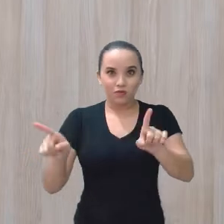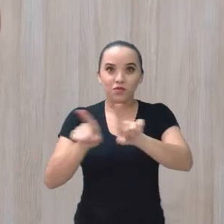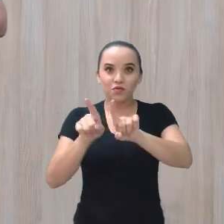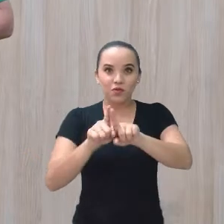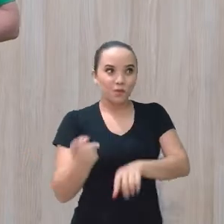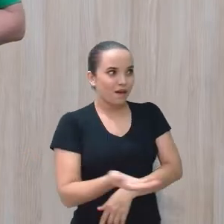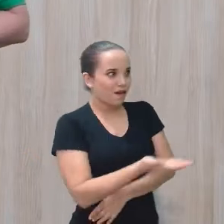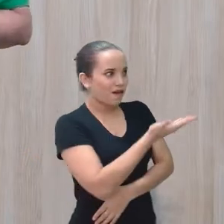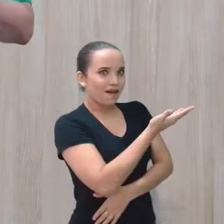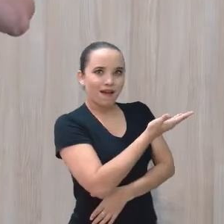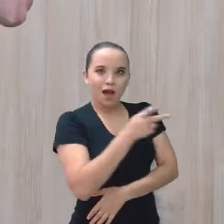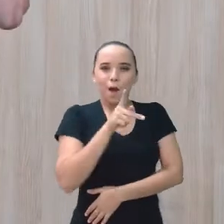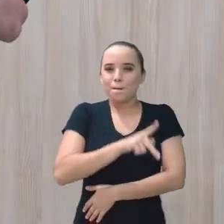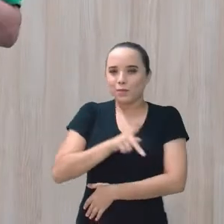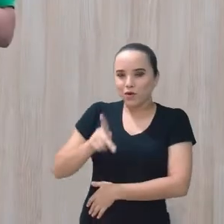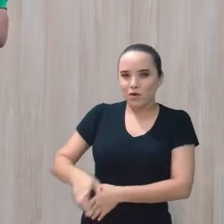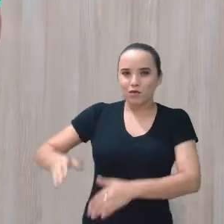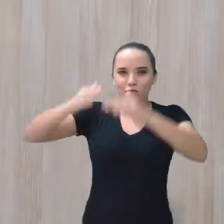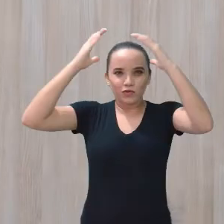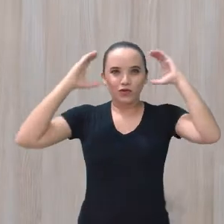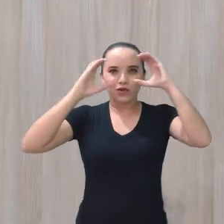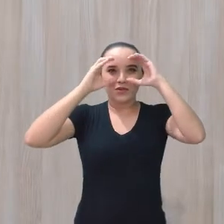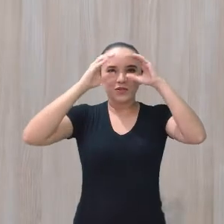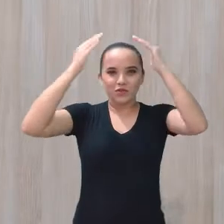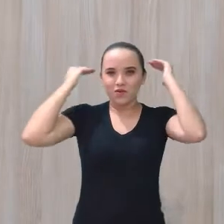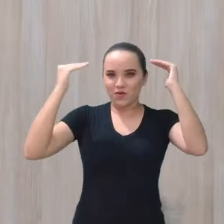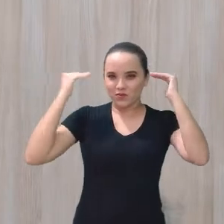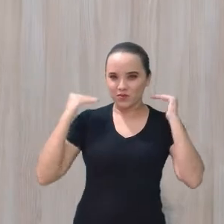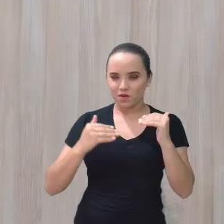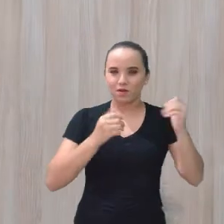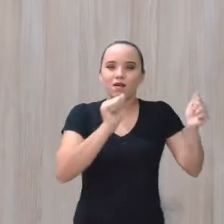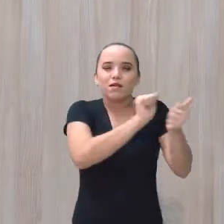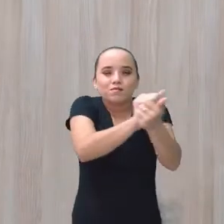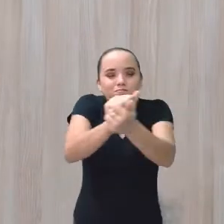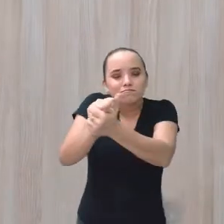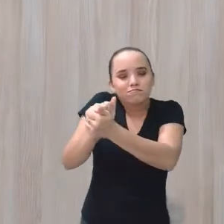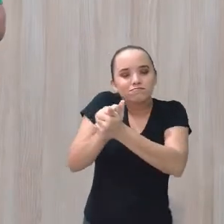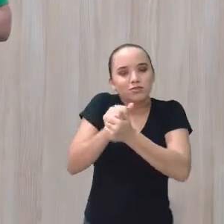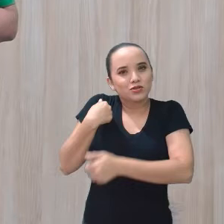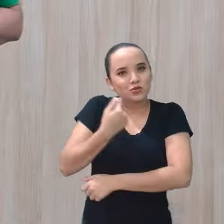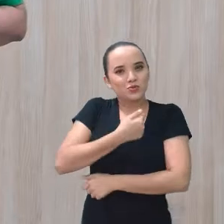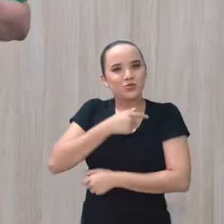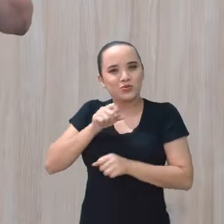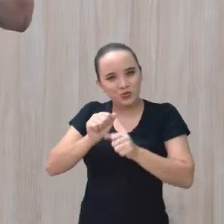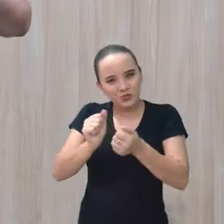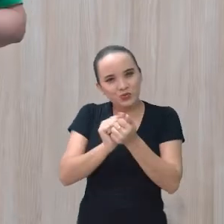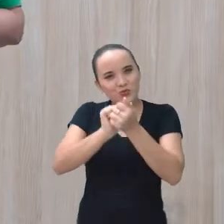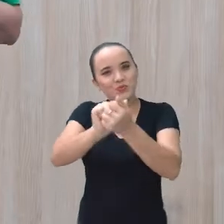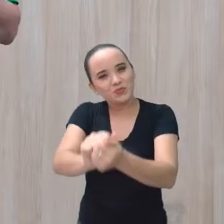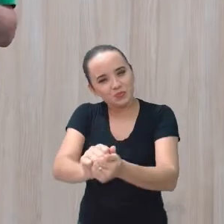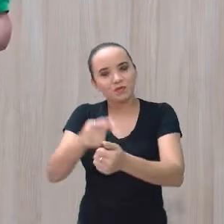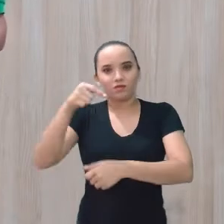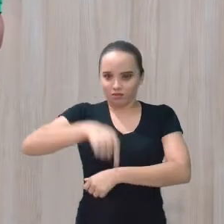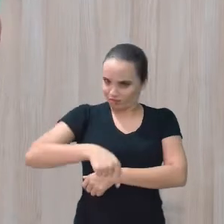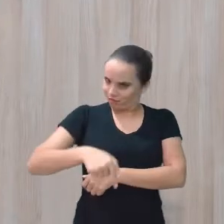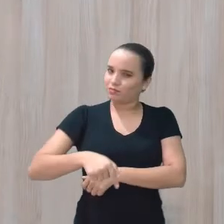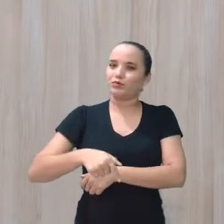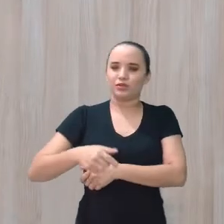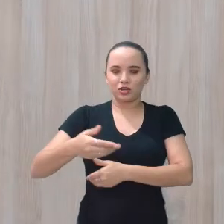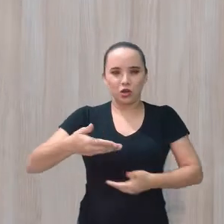Camille Borba, essa parceira que está aqui junto comigo, aqui no estúdio, transmitindo essa